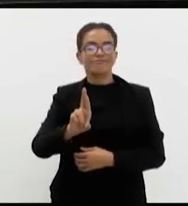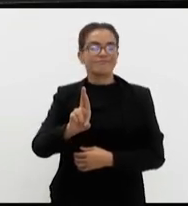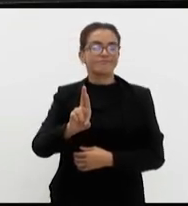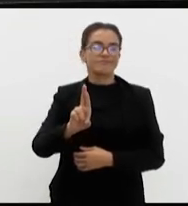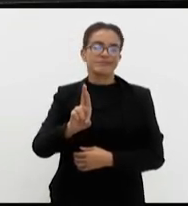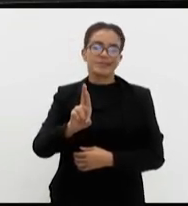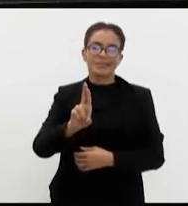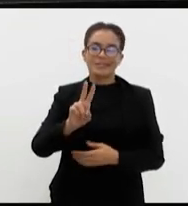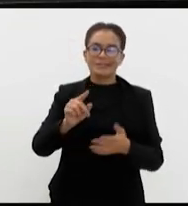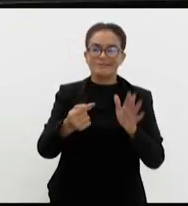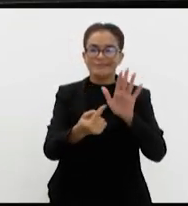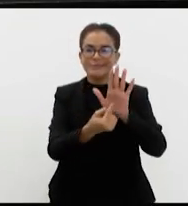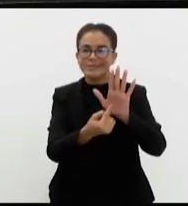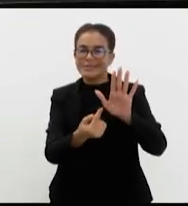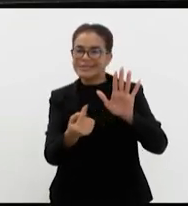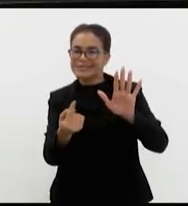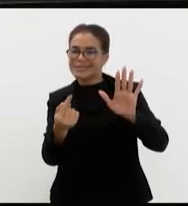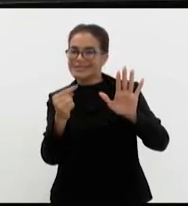conotações